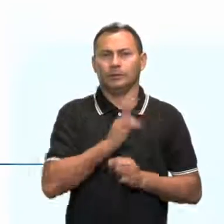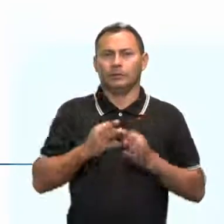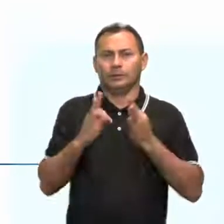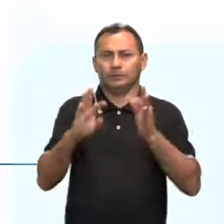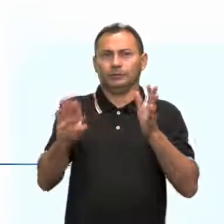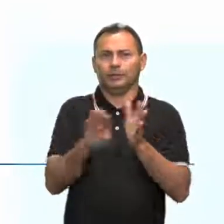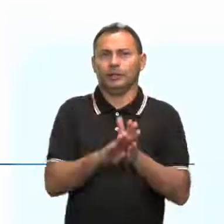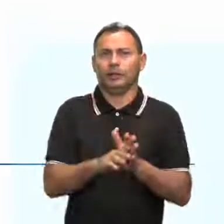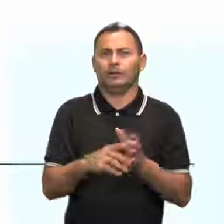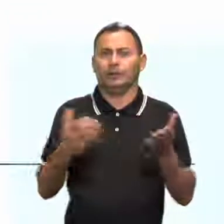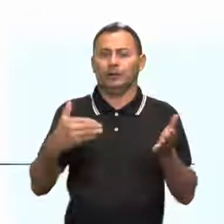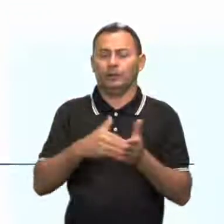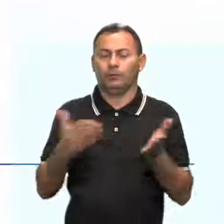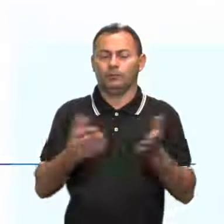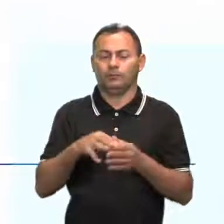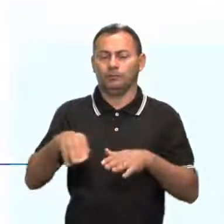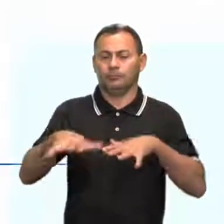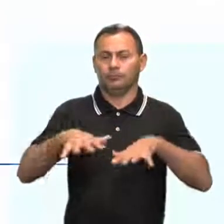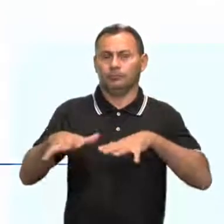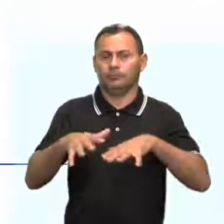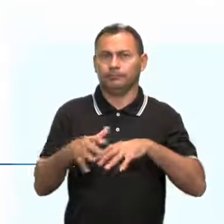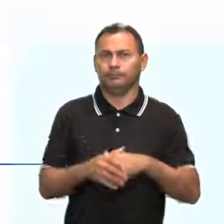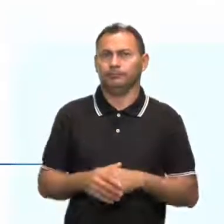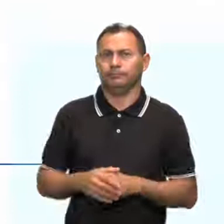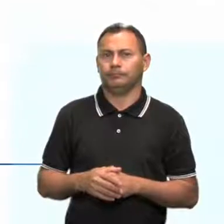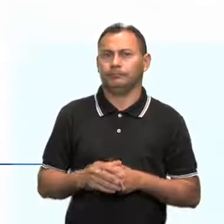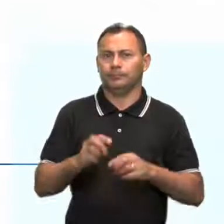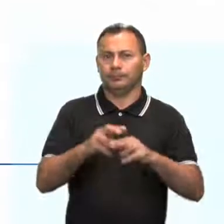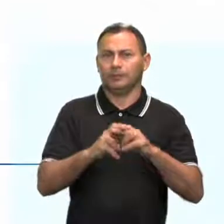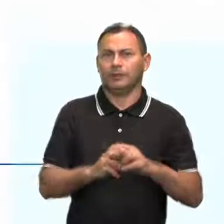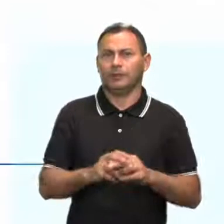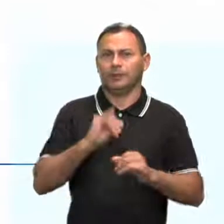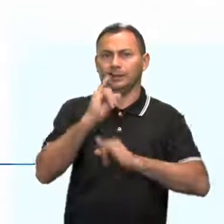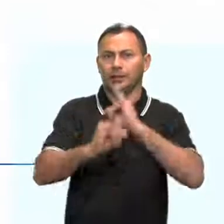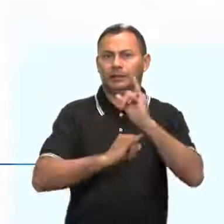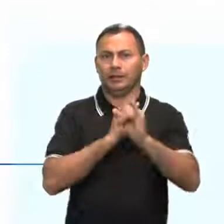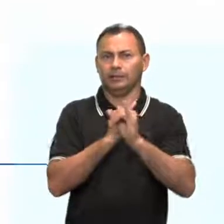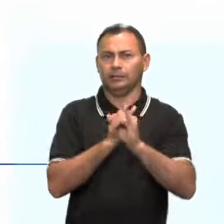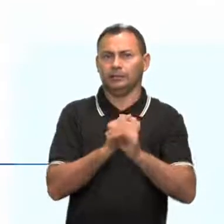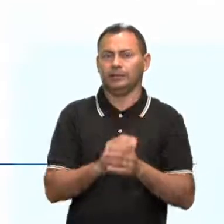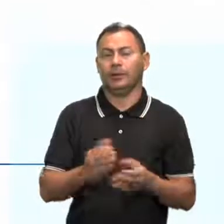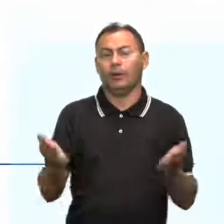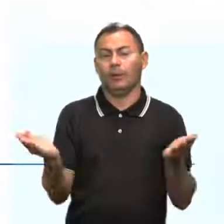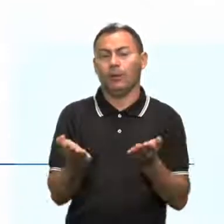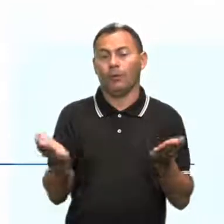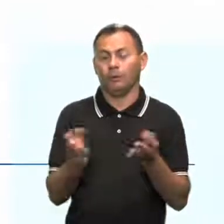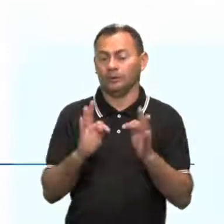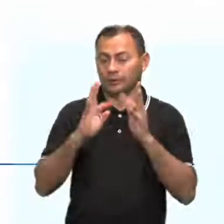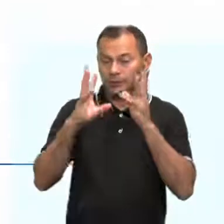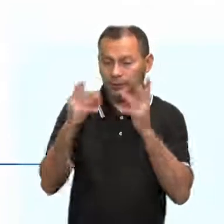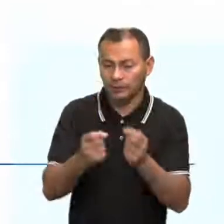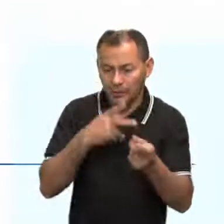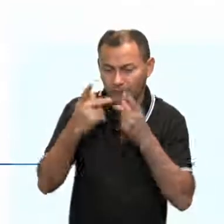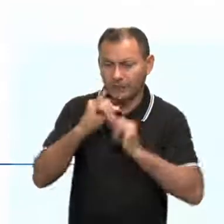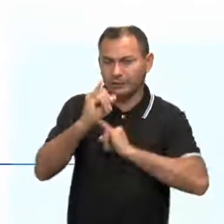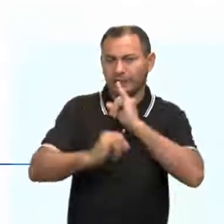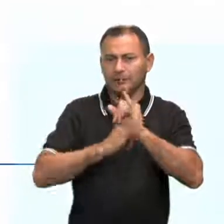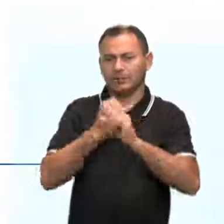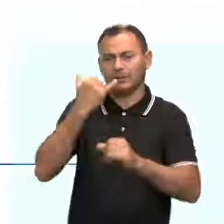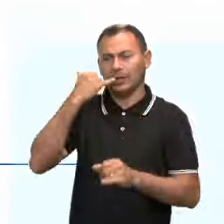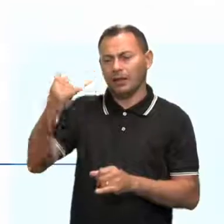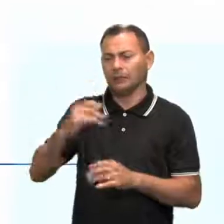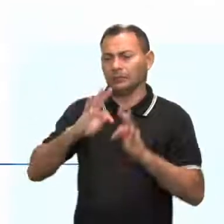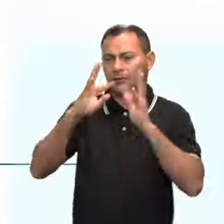tecnologia chegar aonde chegou, essa mobilidade através da internet. Hoje, todo mundo utiliza a internet no